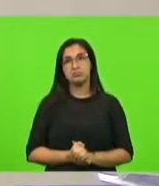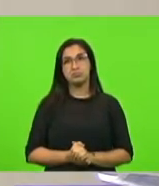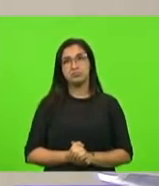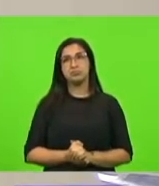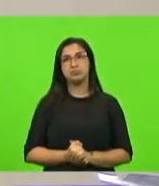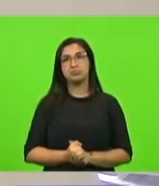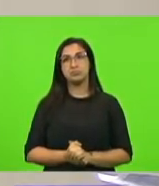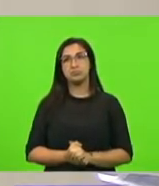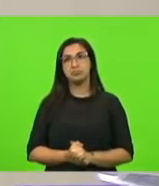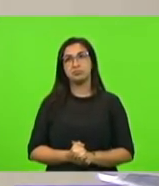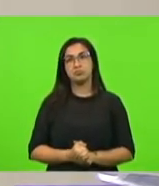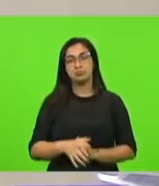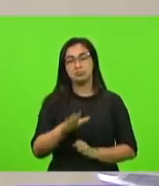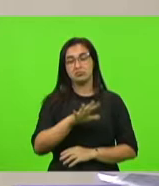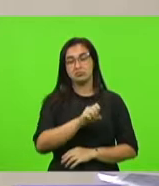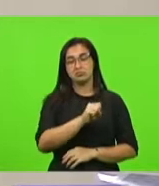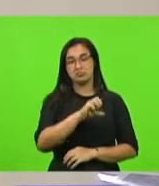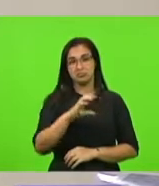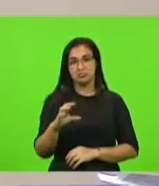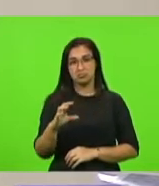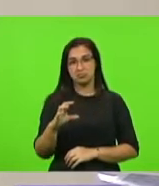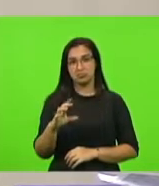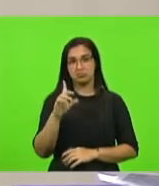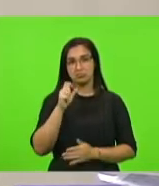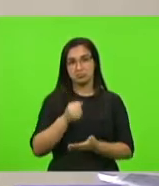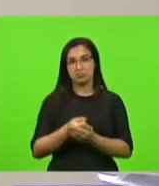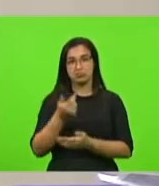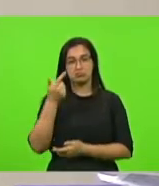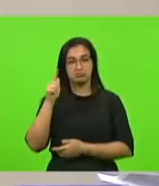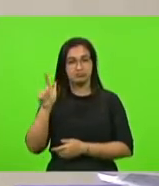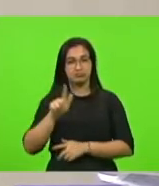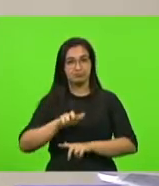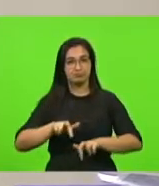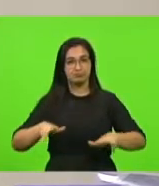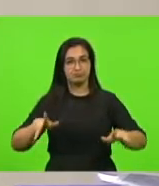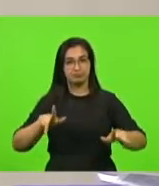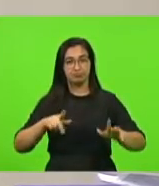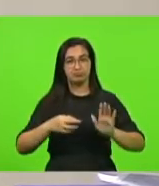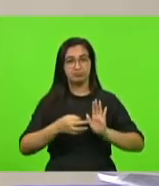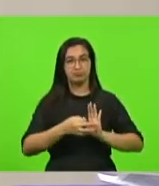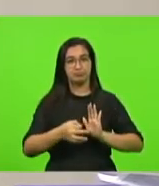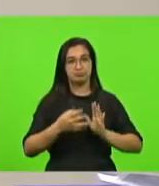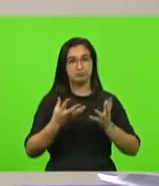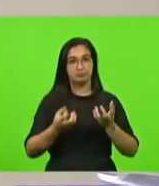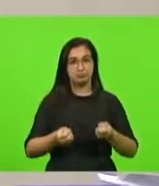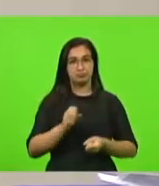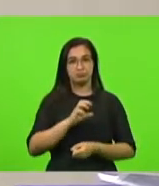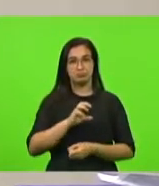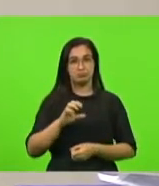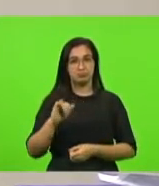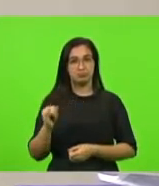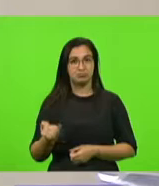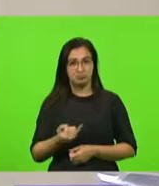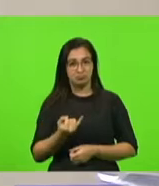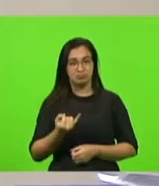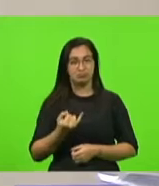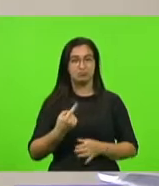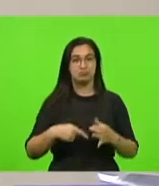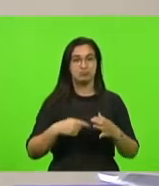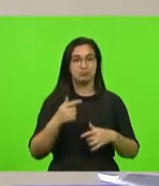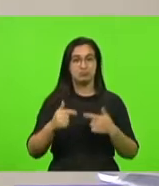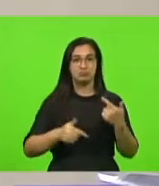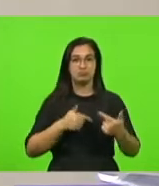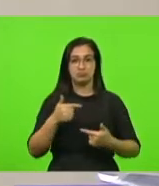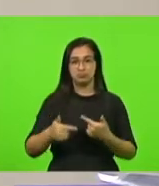Revial no âmbito do Estado de Santa Catarina e adota outras providências, com pareceres favoráveis às comissões de Constituição e Justiça, Comissão de Trabalho,